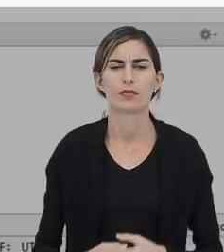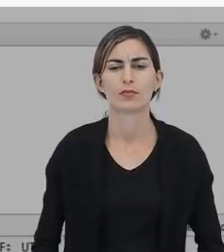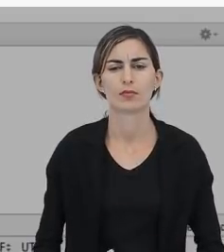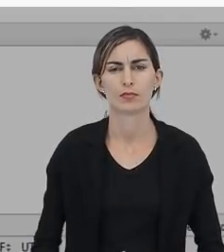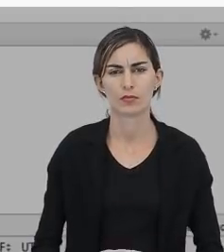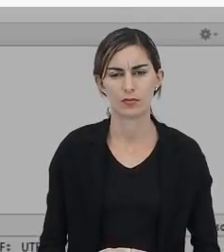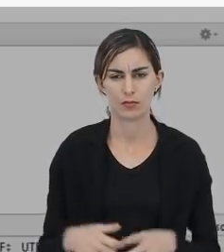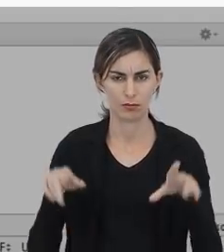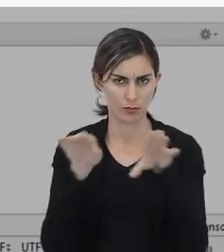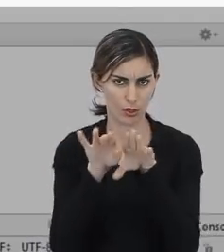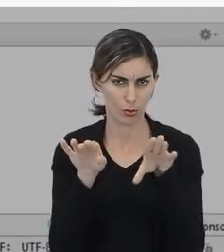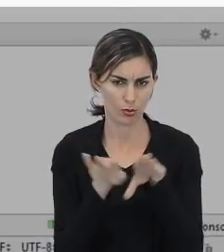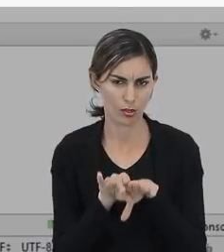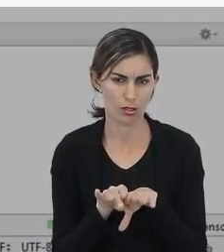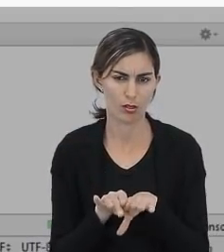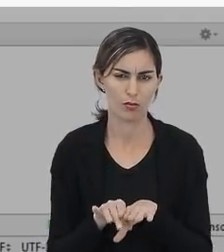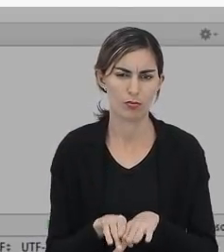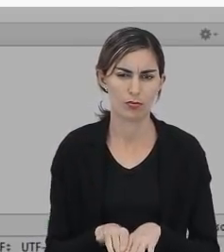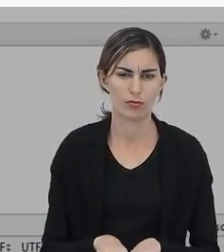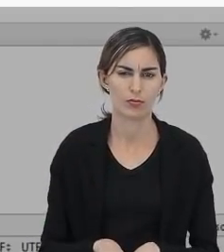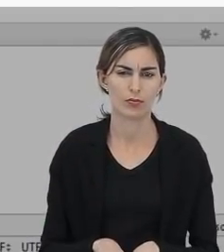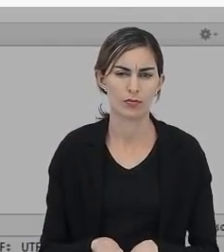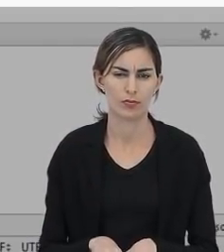v igual